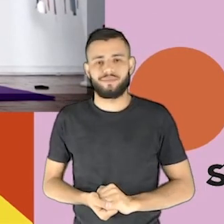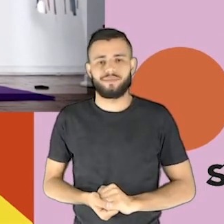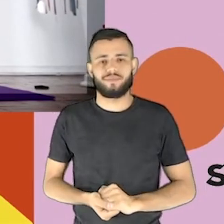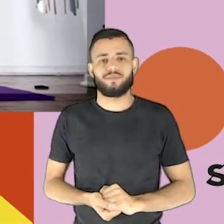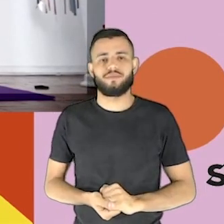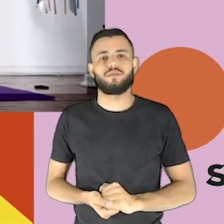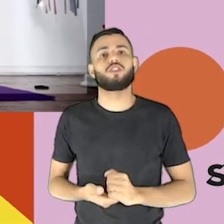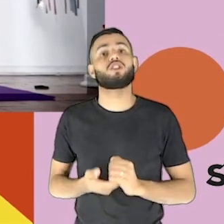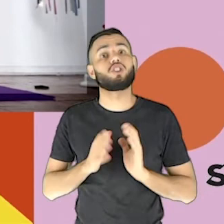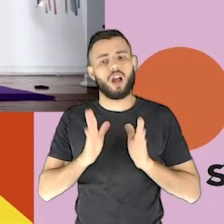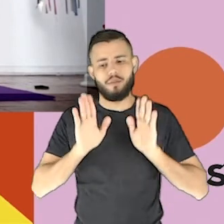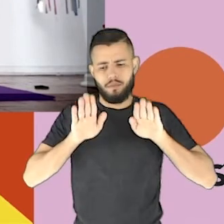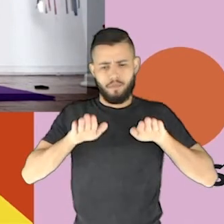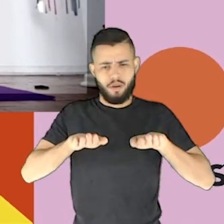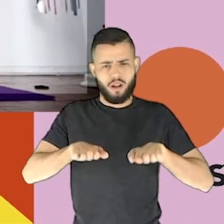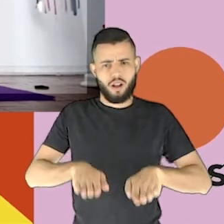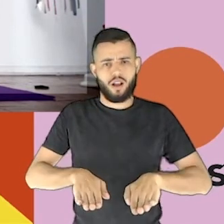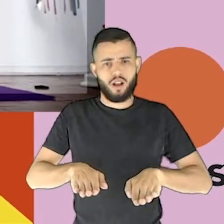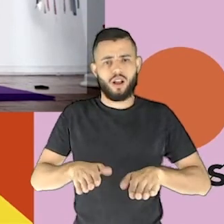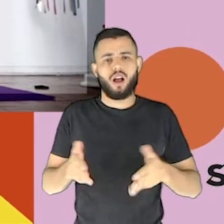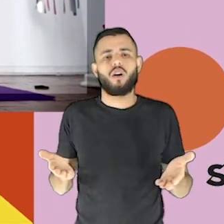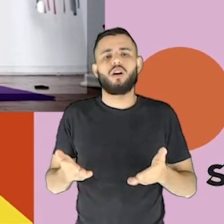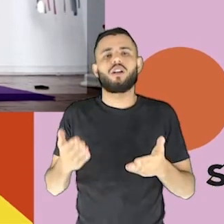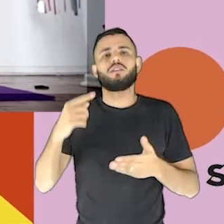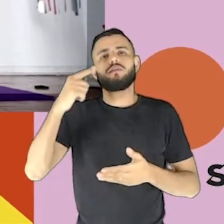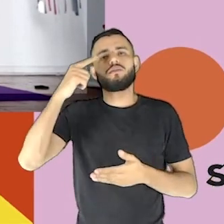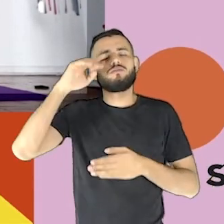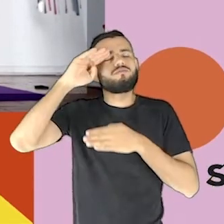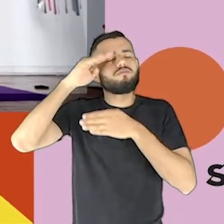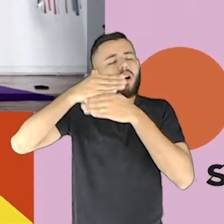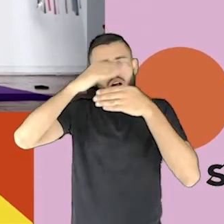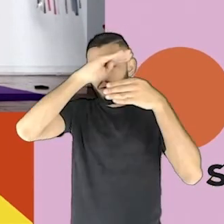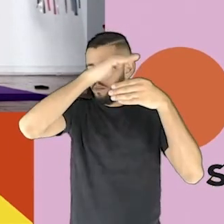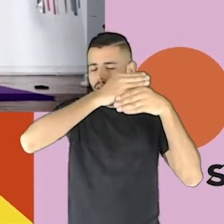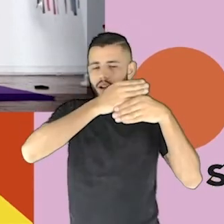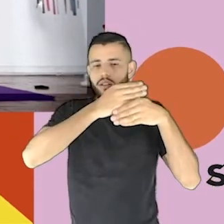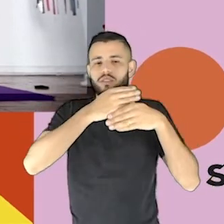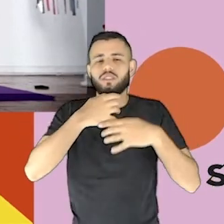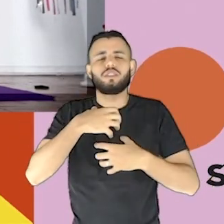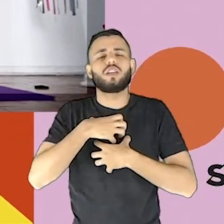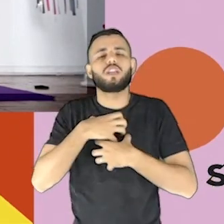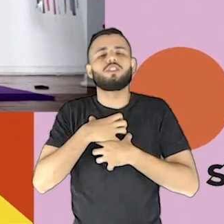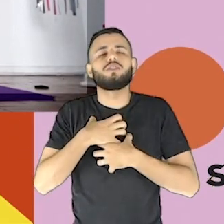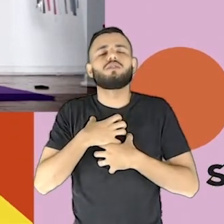Colocando o pé no chão, fecha o olho aqui um pouquinho. Sente o sangue voltando.